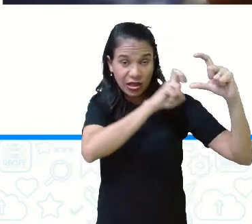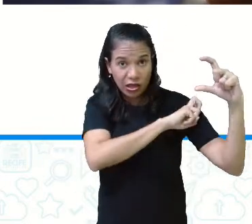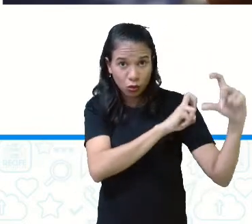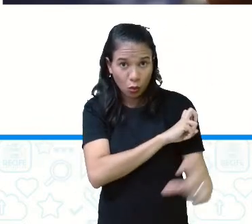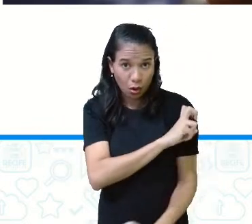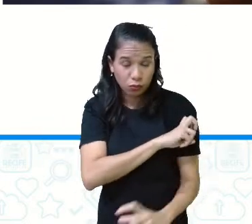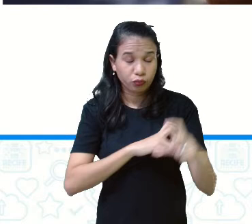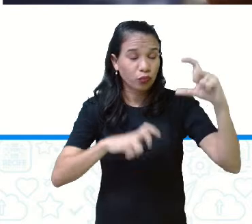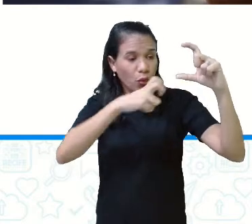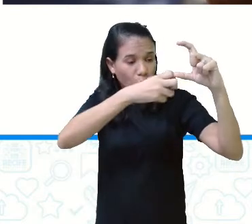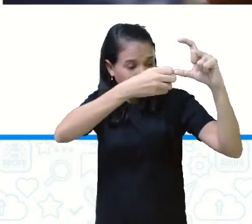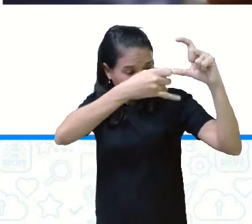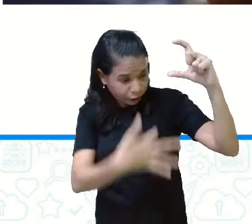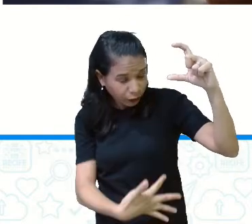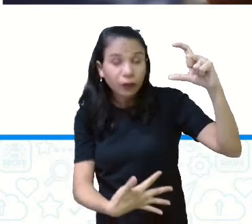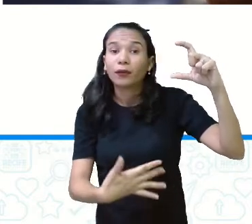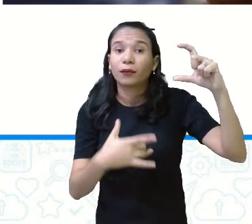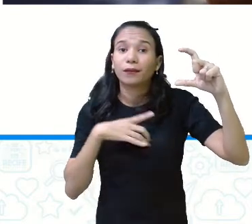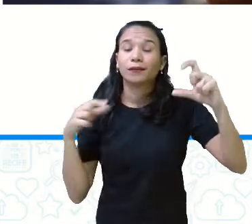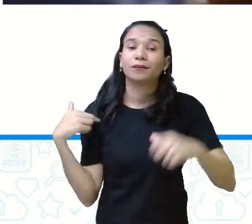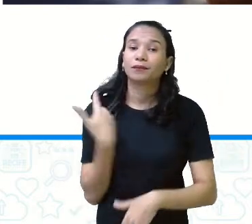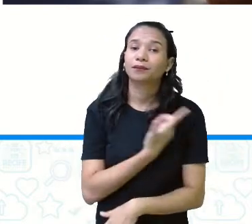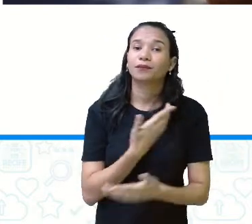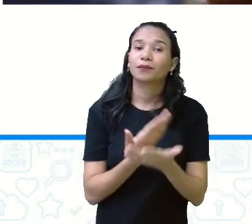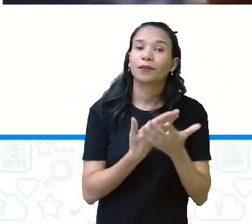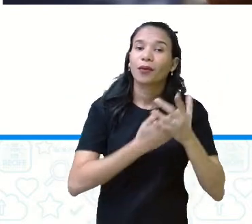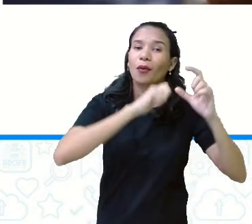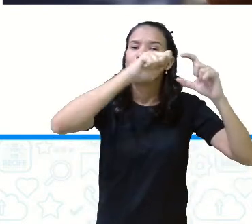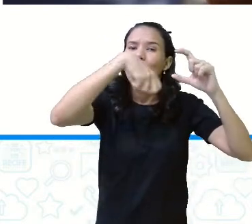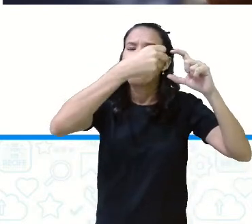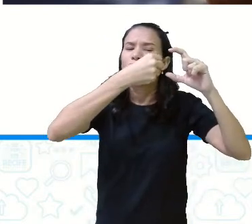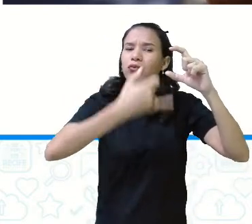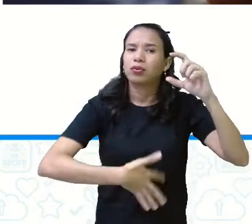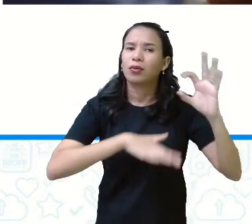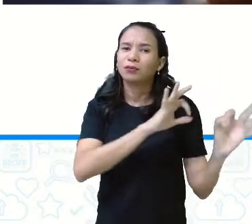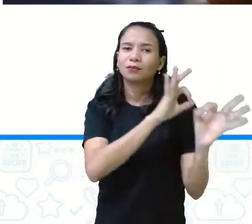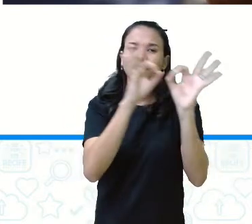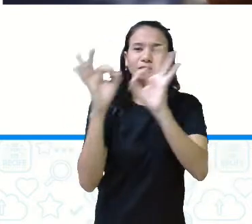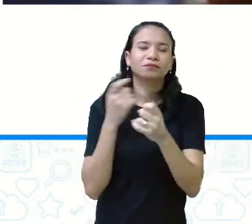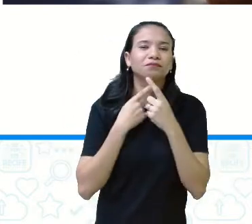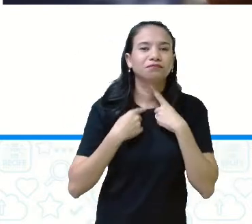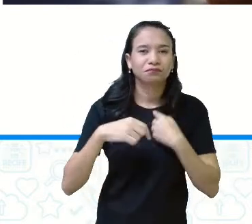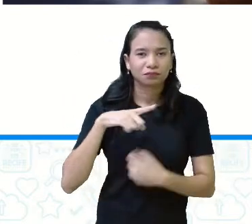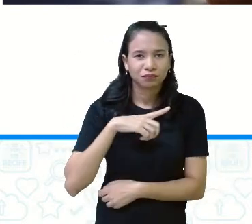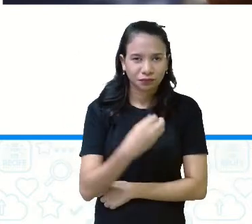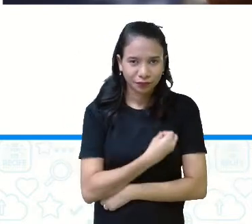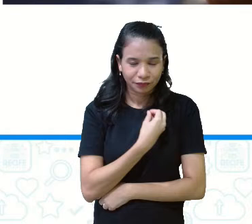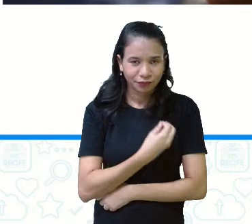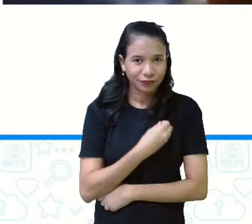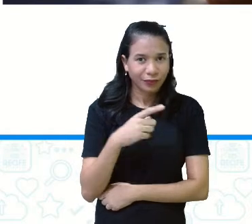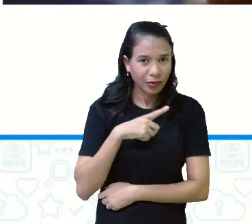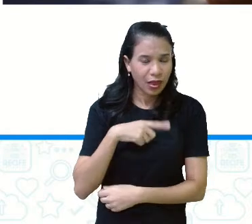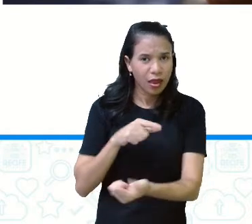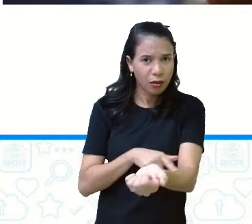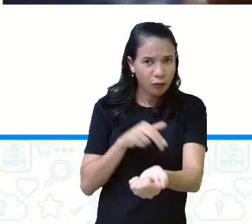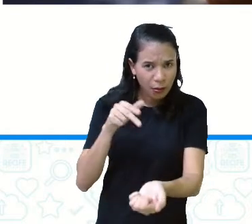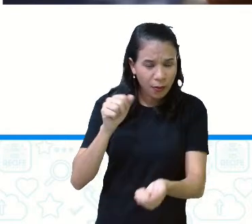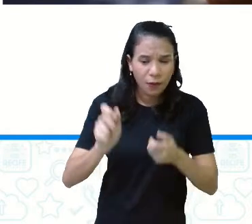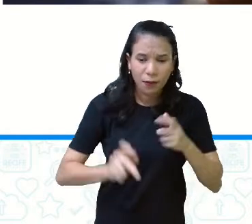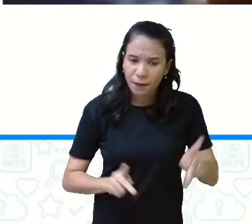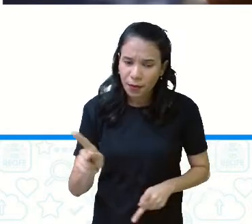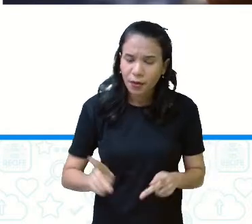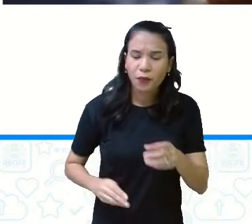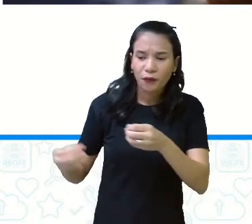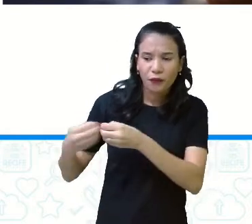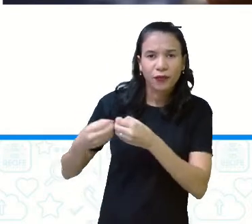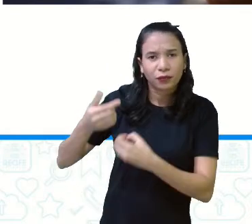do 5º ano. Você procura as nossas aulas e pode revê-las quantas vezes você quiser. Se tem algum irmão, primo, vizinho de